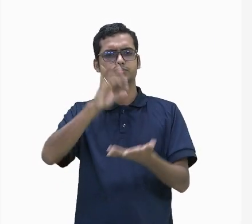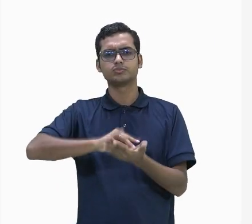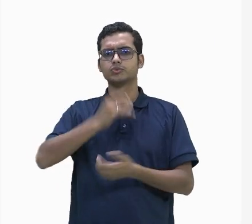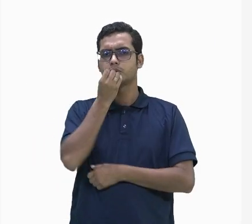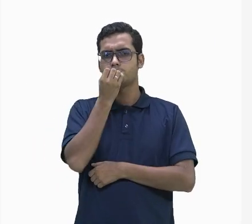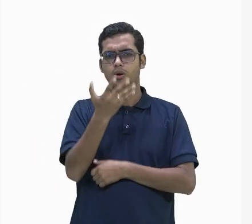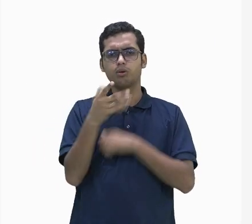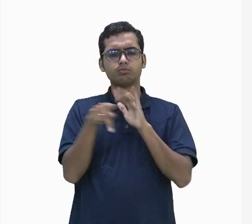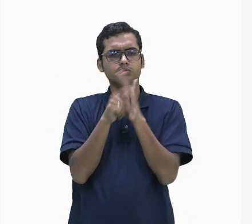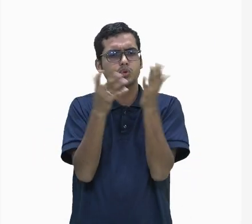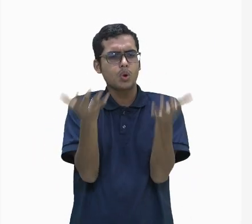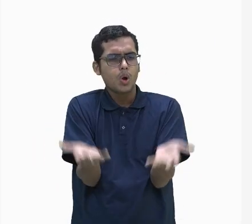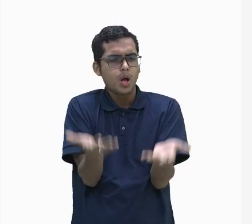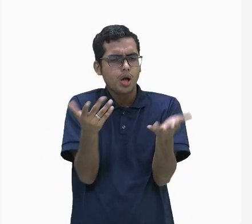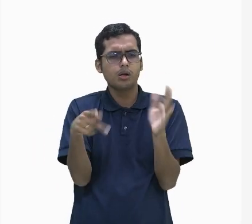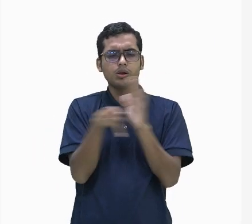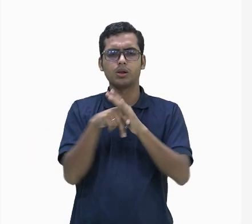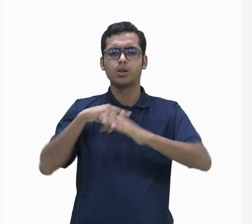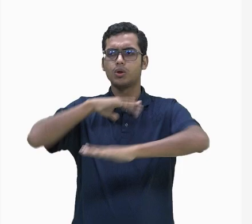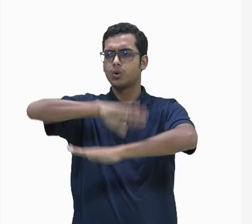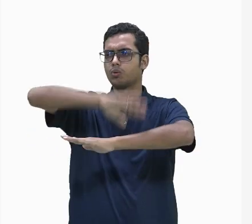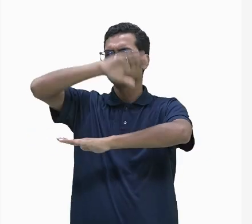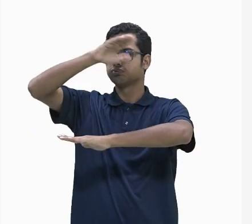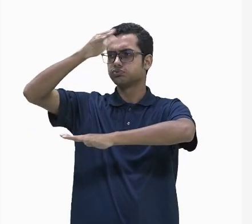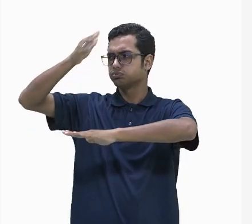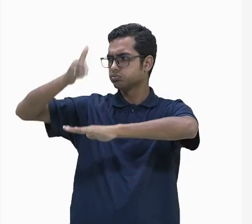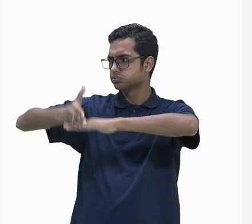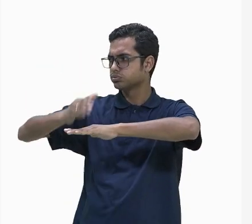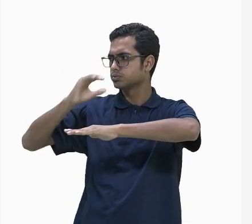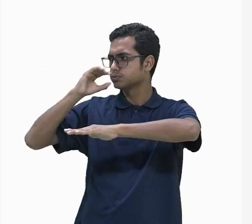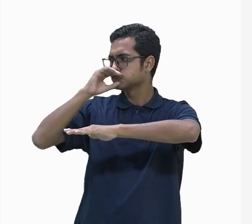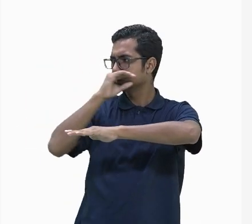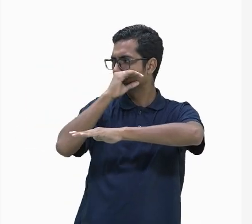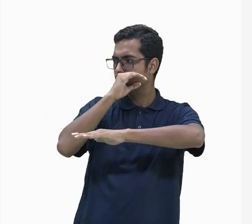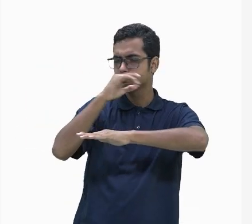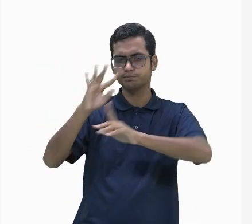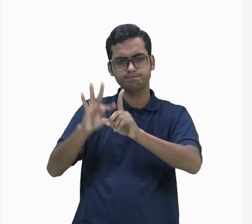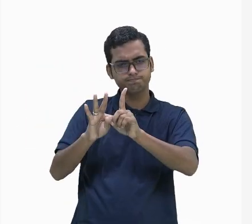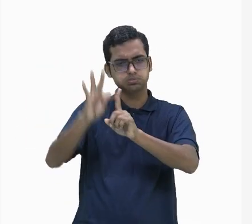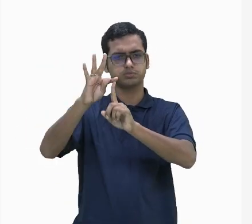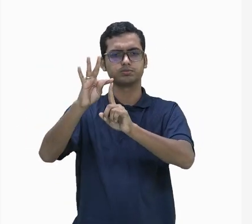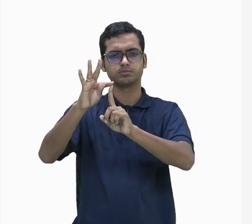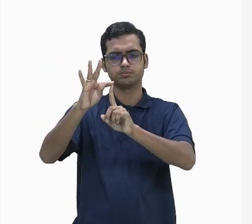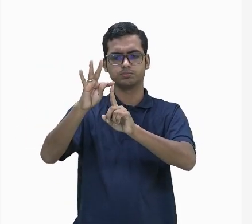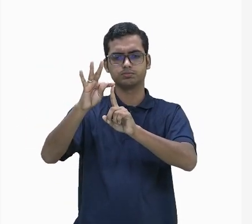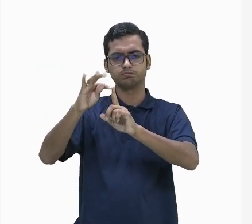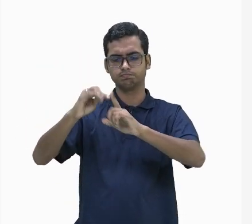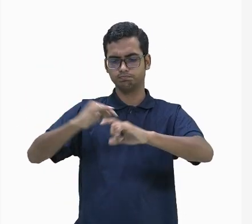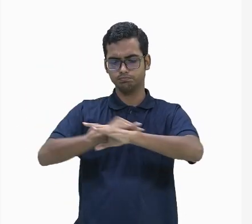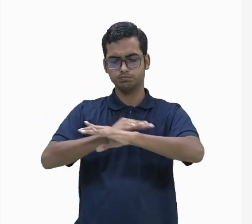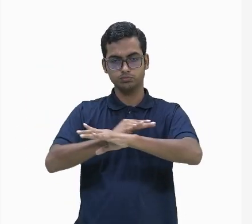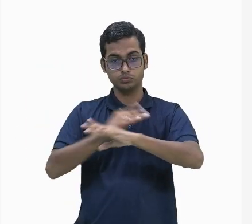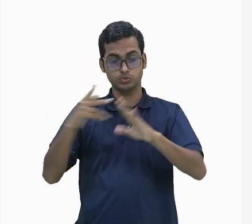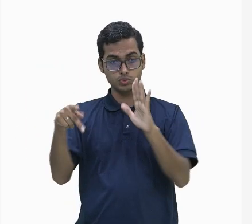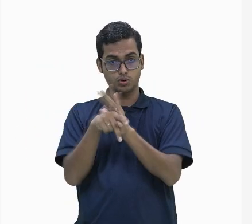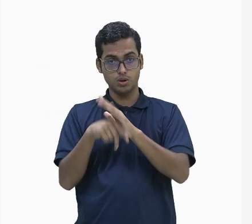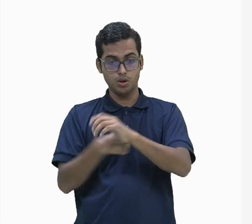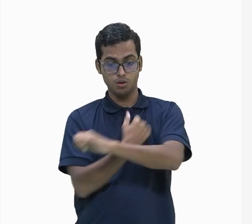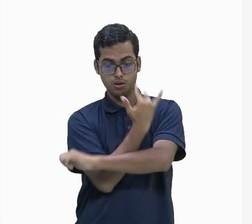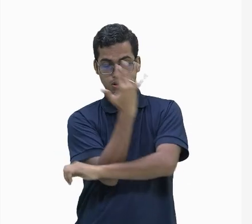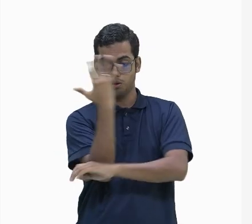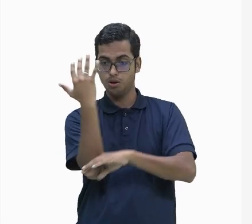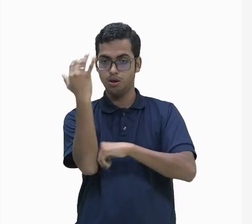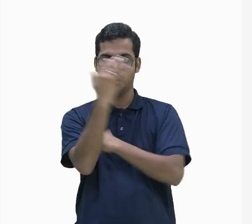efeitos das ilhas do calor? Aumentar a vegetação urbana, né? Investir em